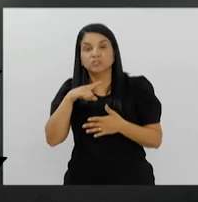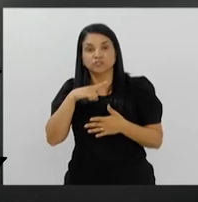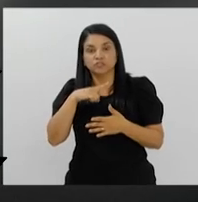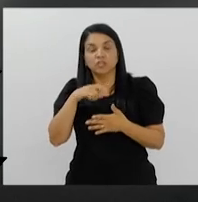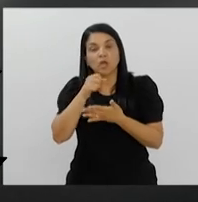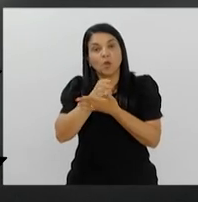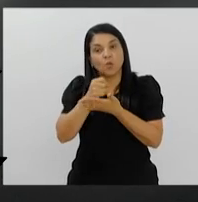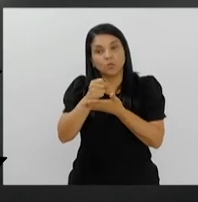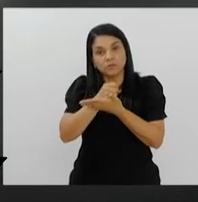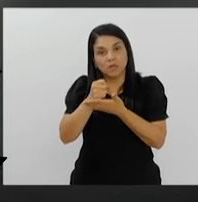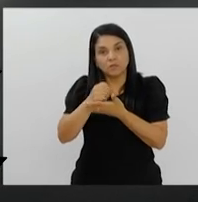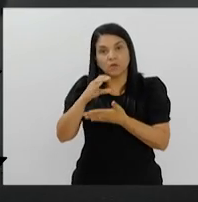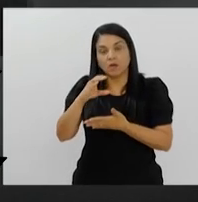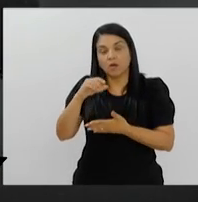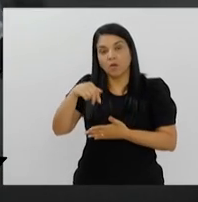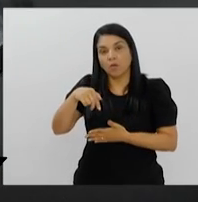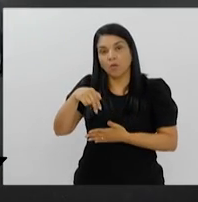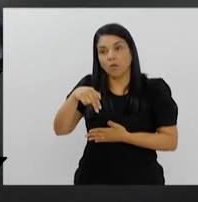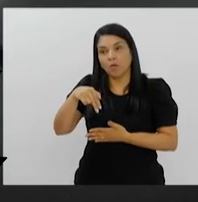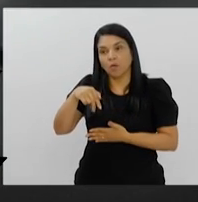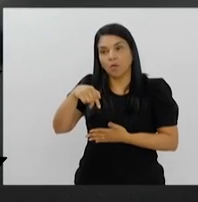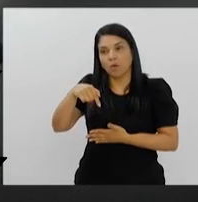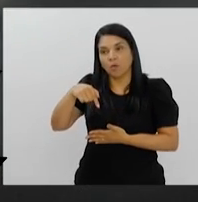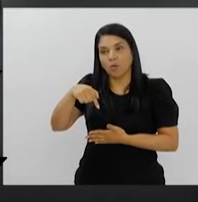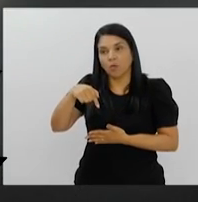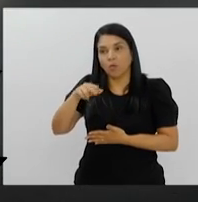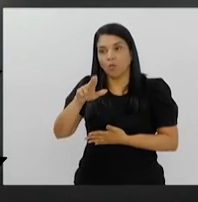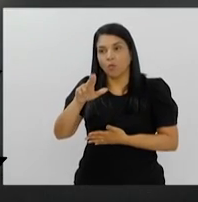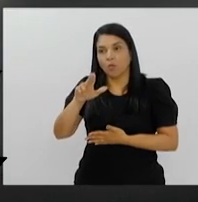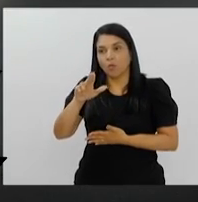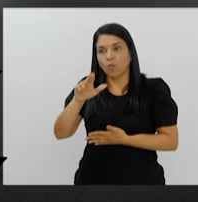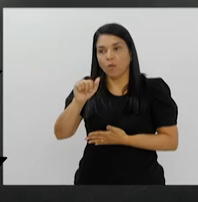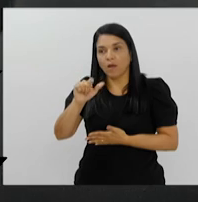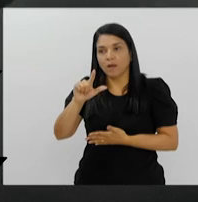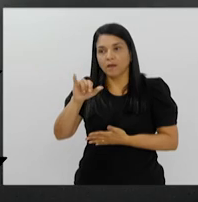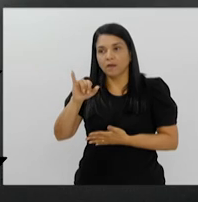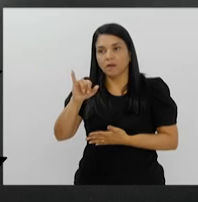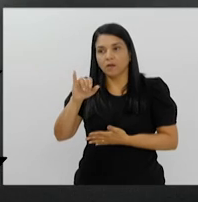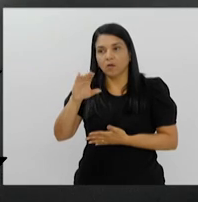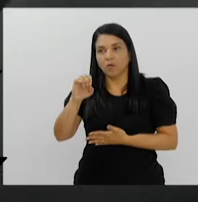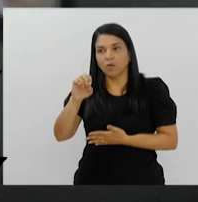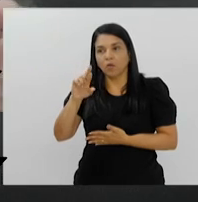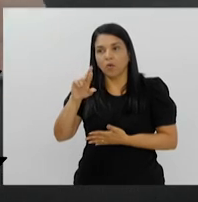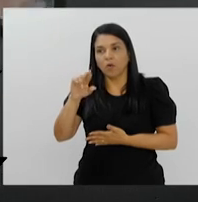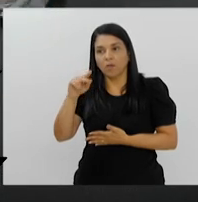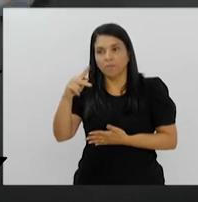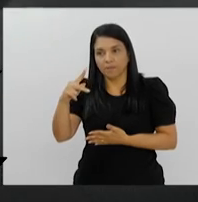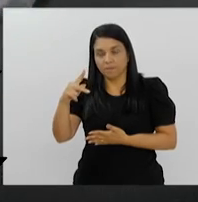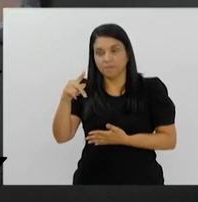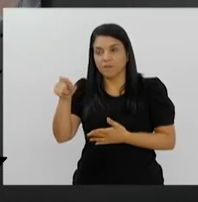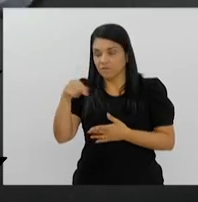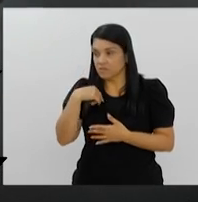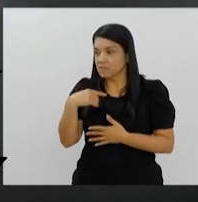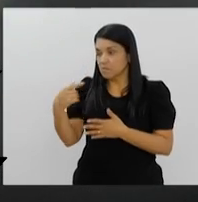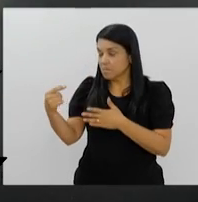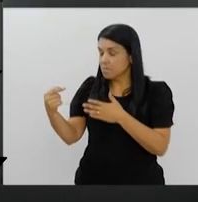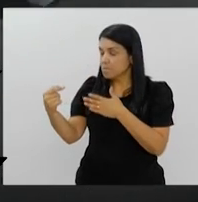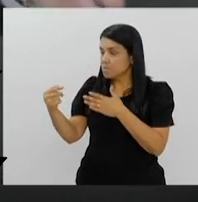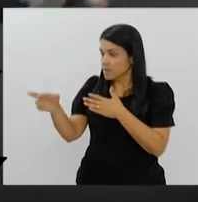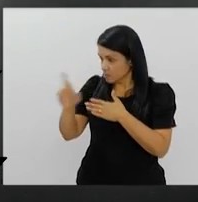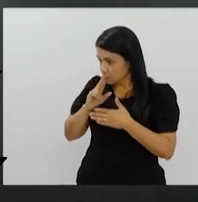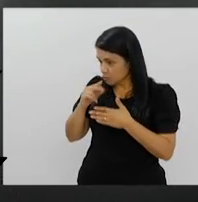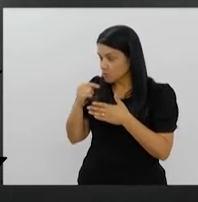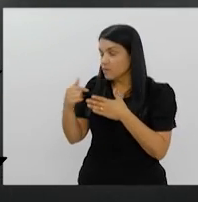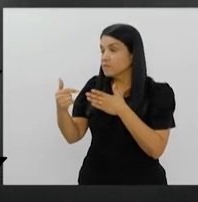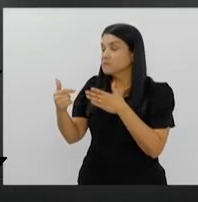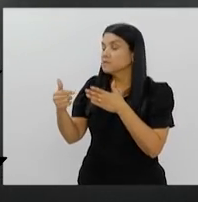a Qualicorp e que podia ter contrato com a operadora a minha pergunta é o seguinte o senhor tem conhecimento de alguma associação